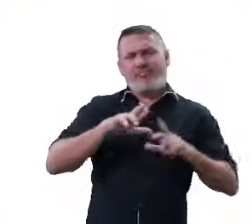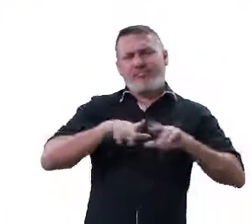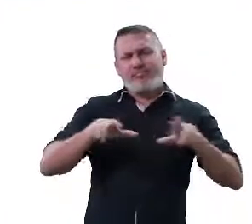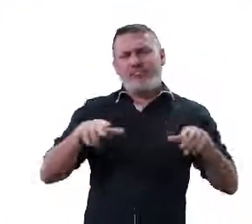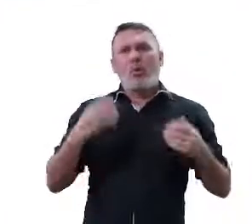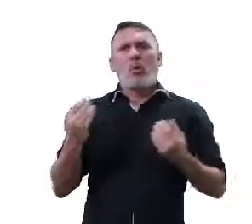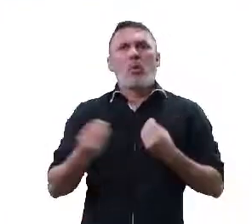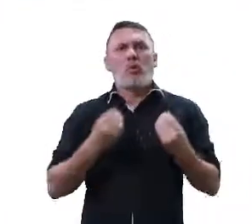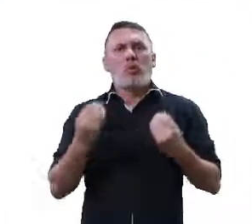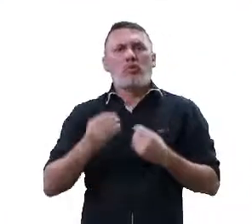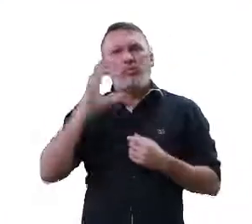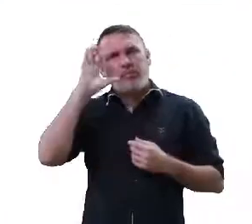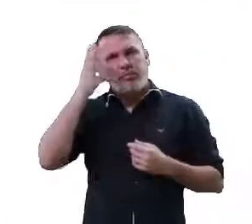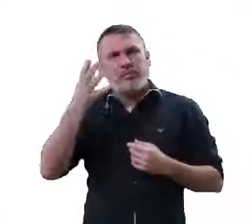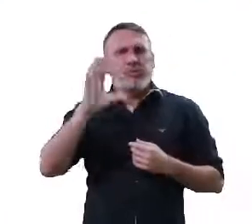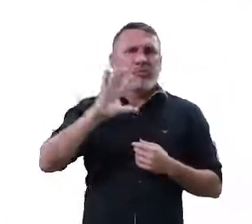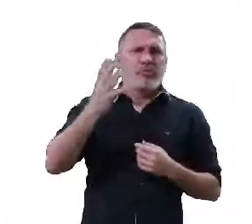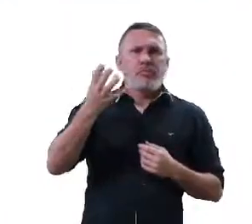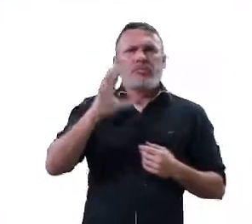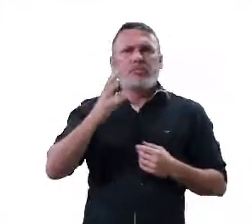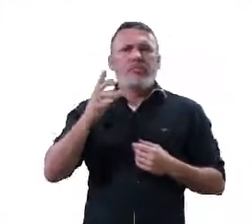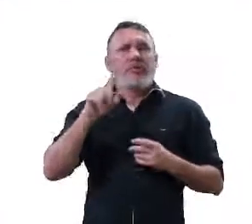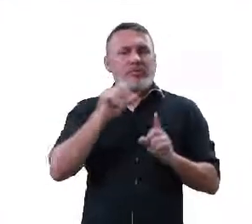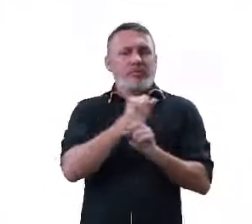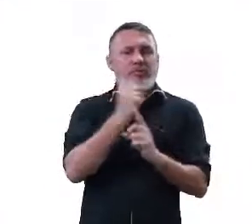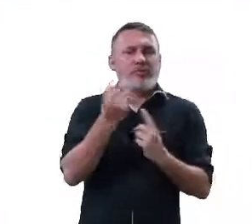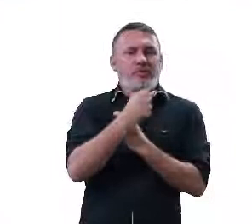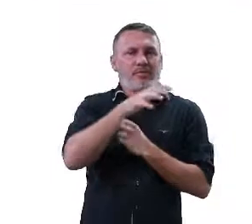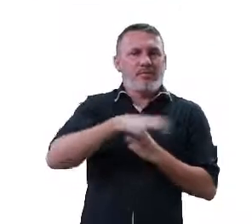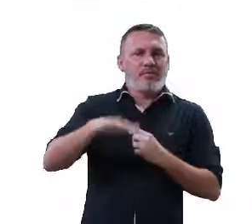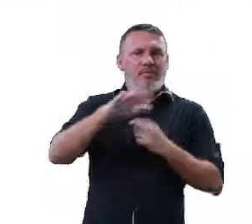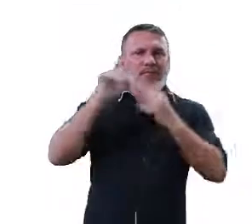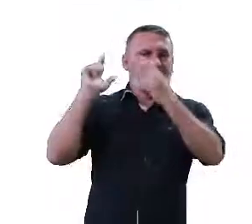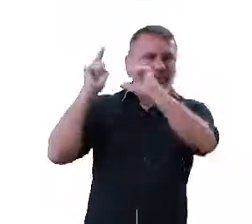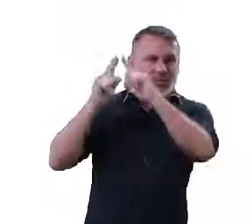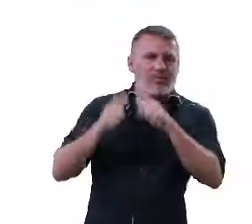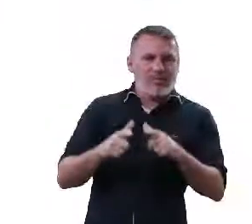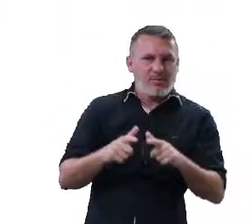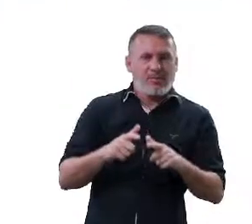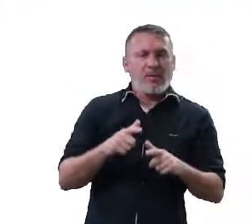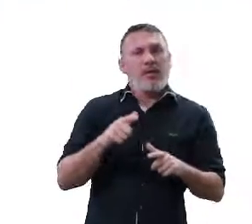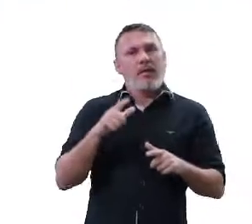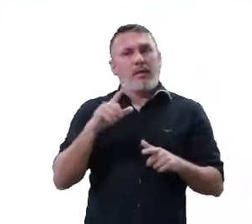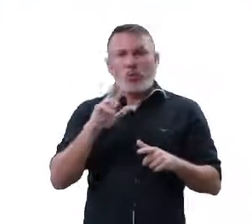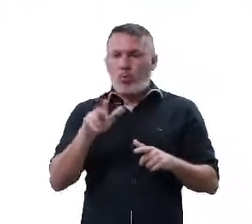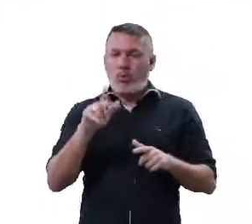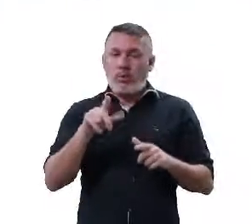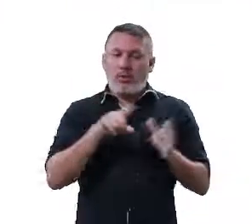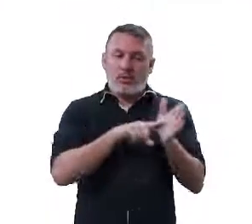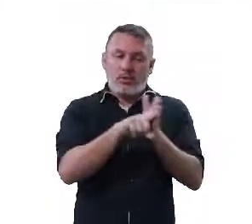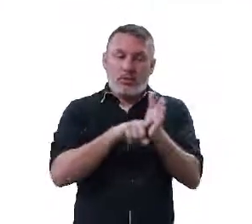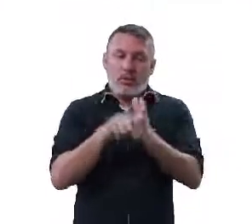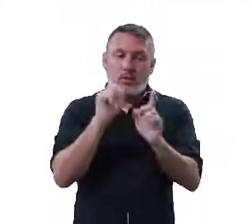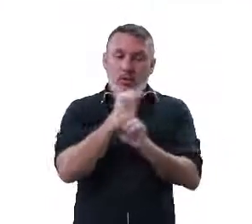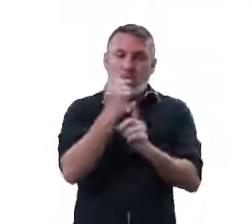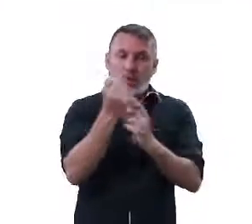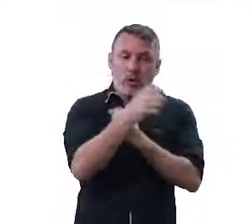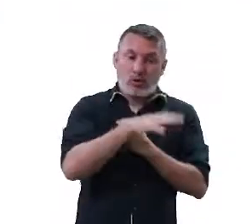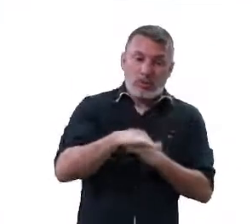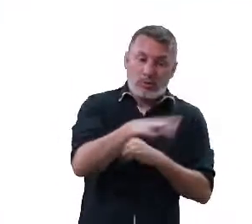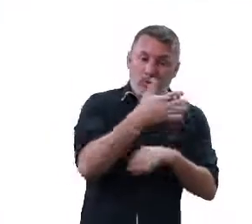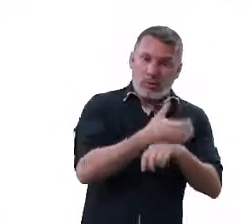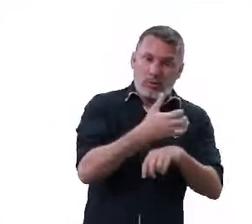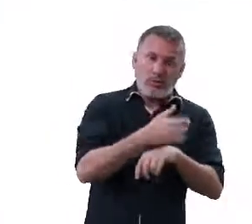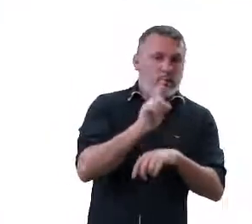né? Então, as reações verificadas muitas vezes em sociedades tradicionais não são objeto de estudo da sociologia,